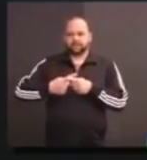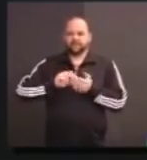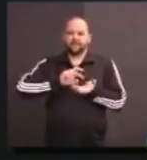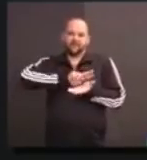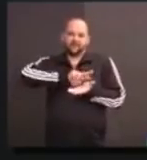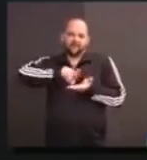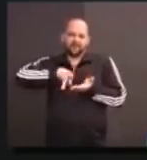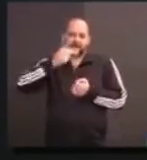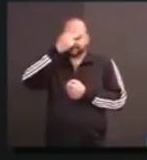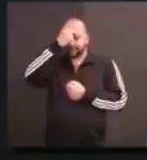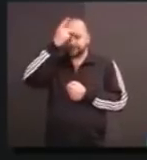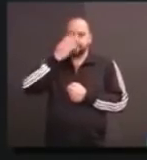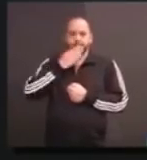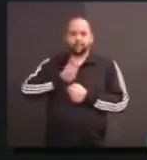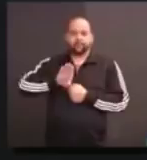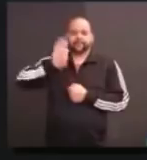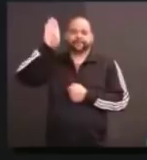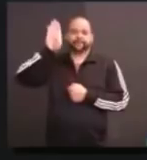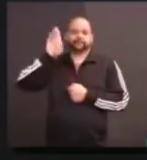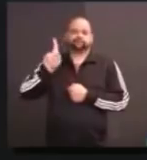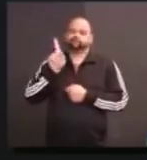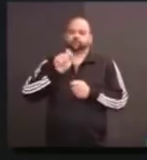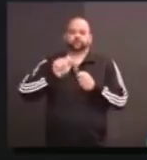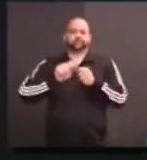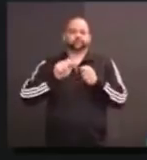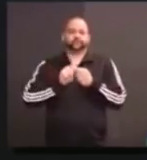prometeram não cumpriram.